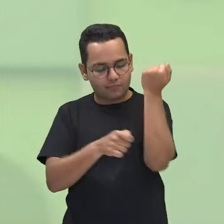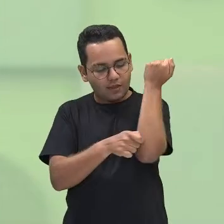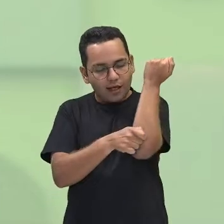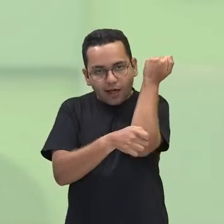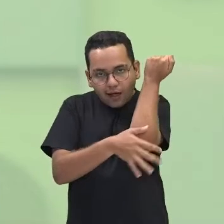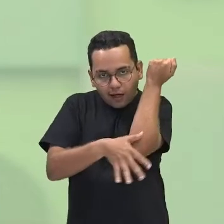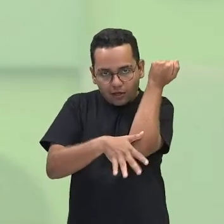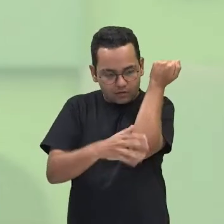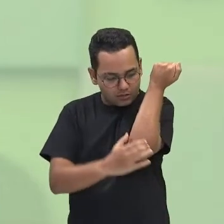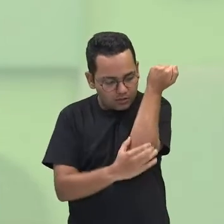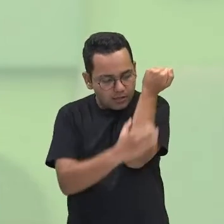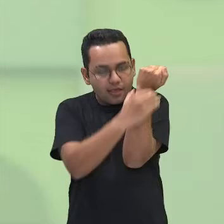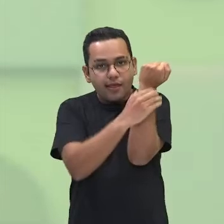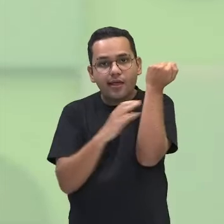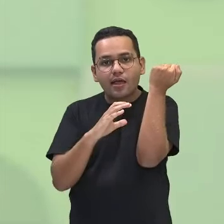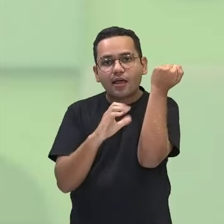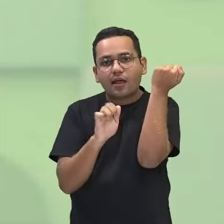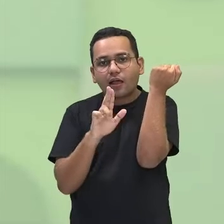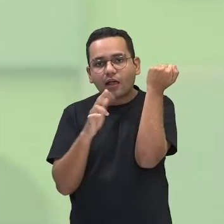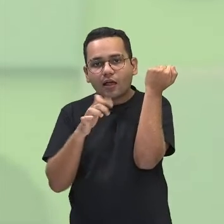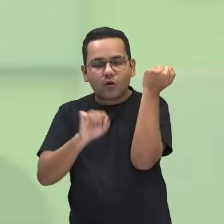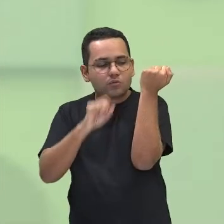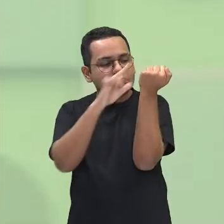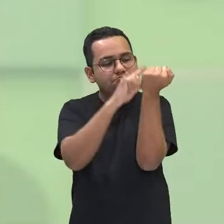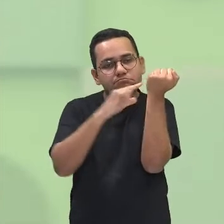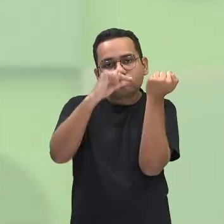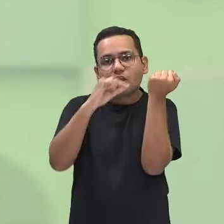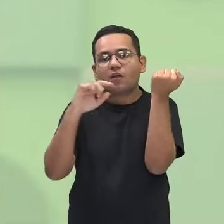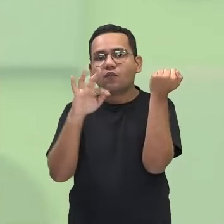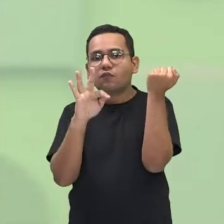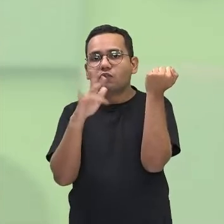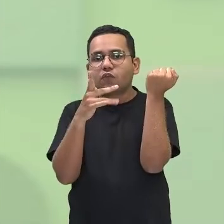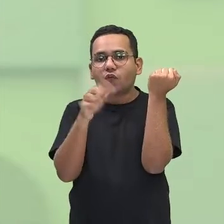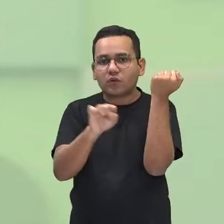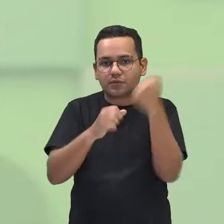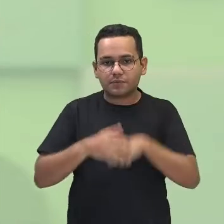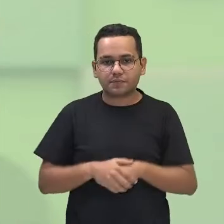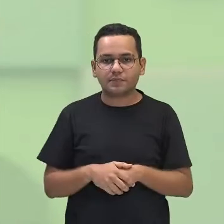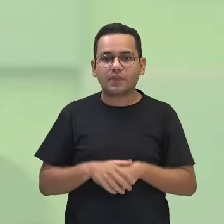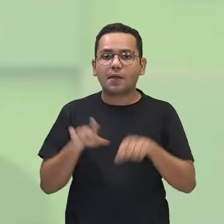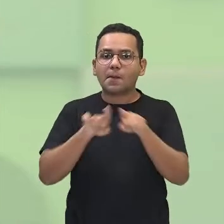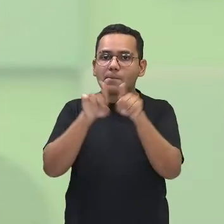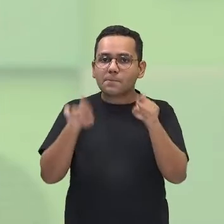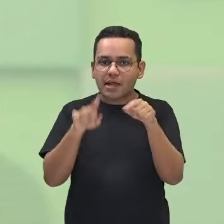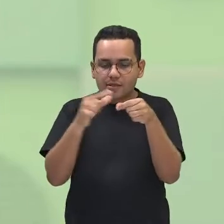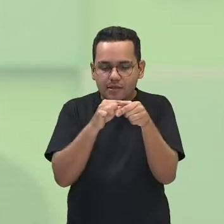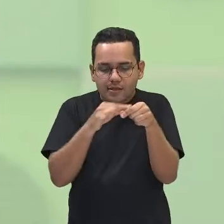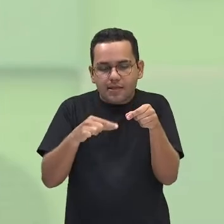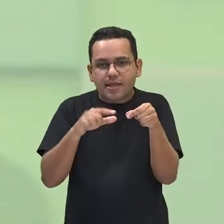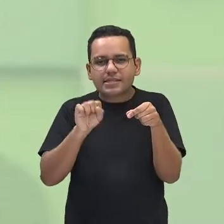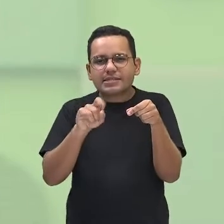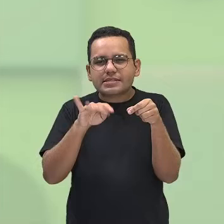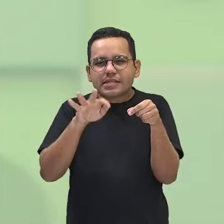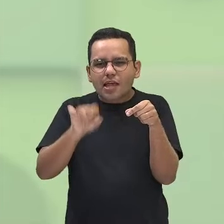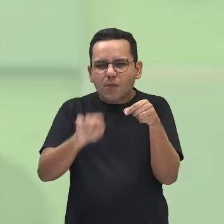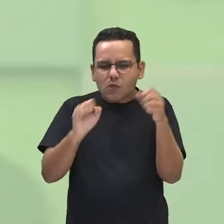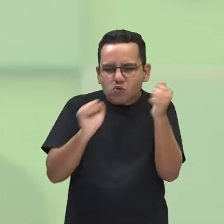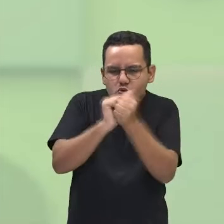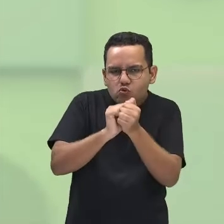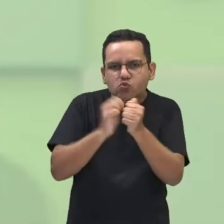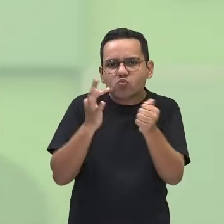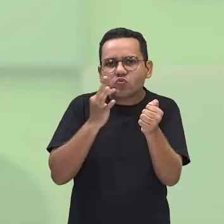folhas. E as sementes não são envolvidas pelo fruto, são denominadas